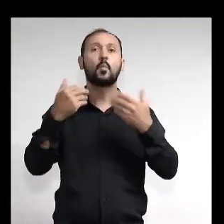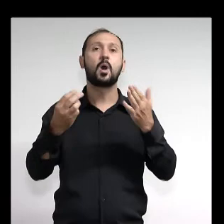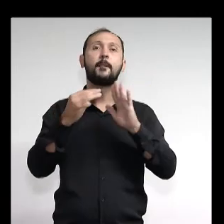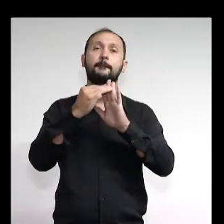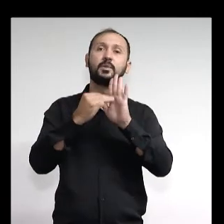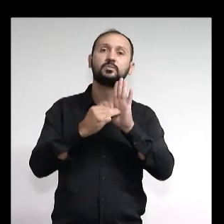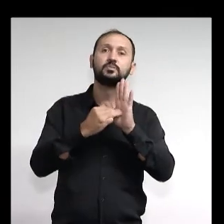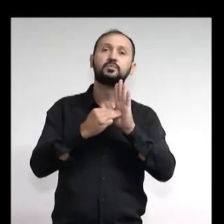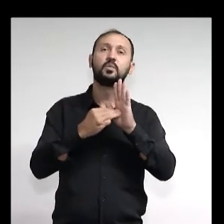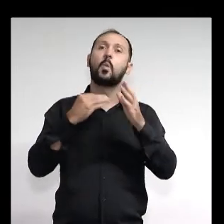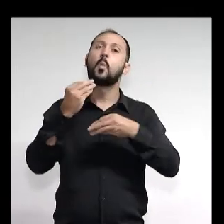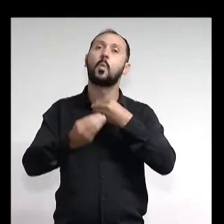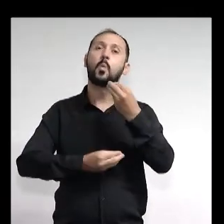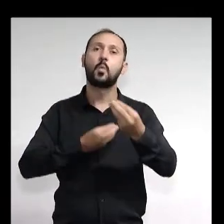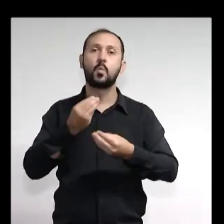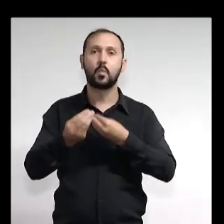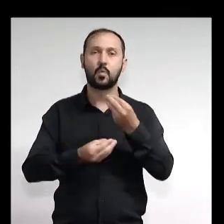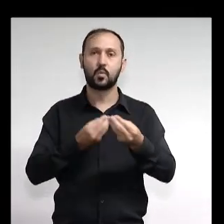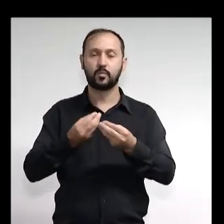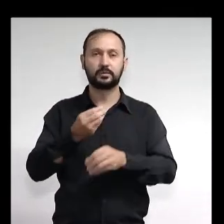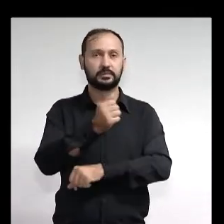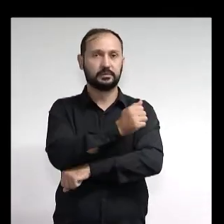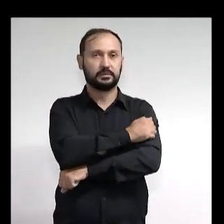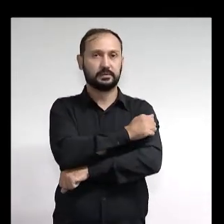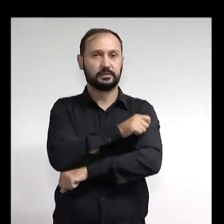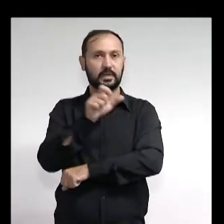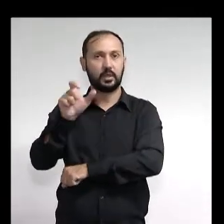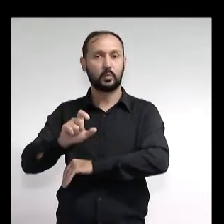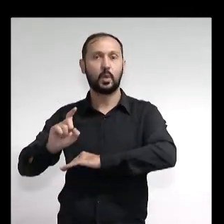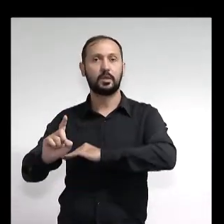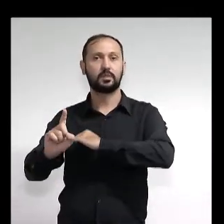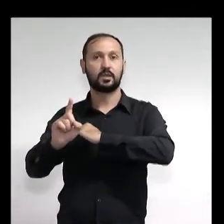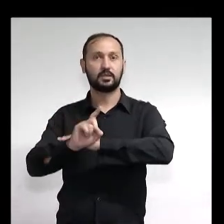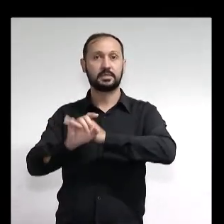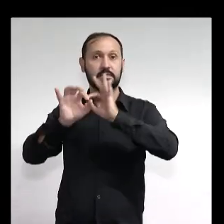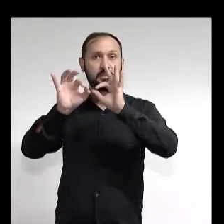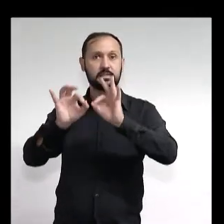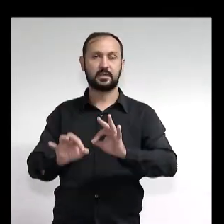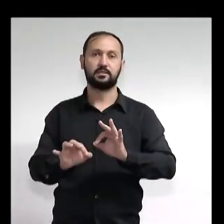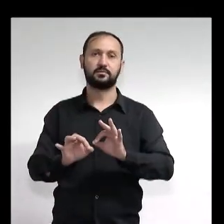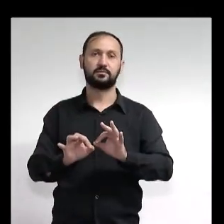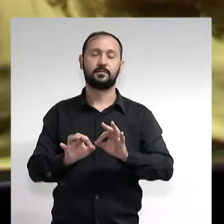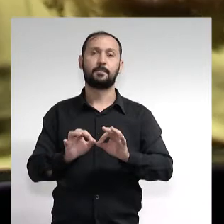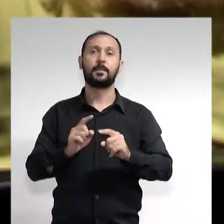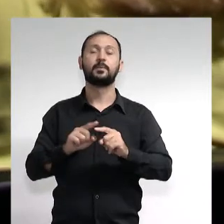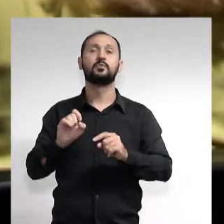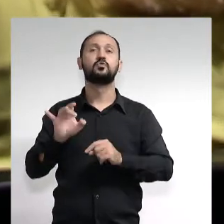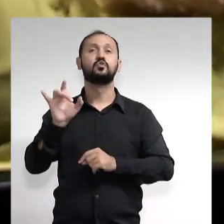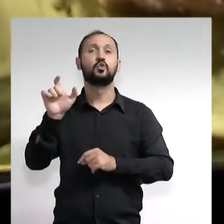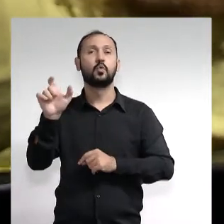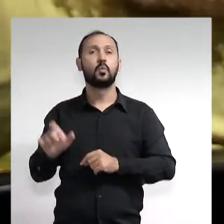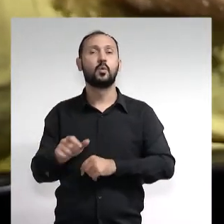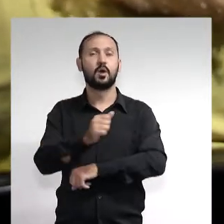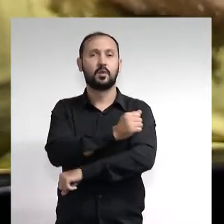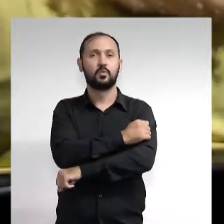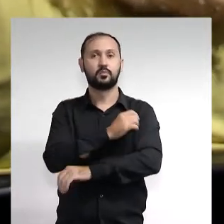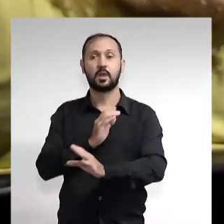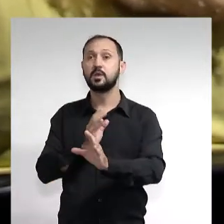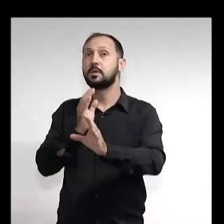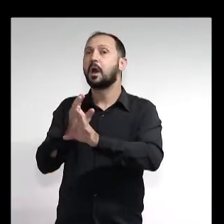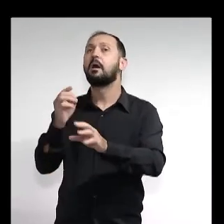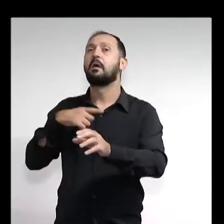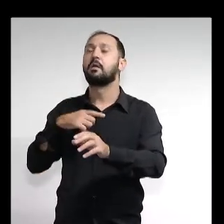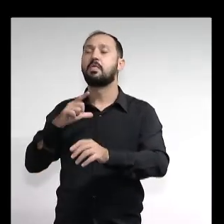saber quais são as metodologias, de que forma esses estudantes serão atendidos. Porque não basta que um